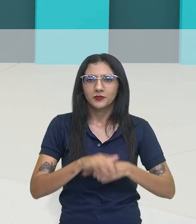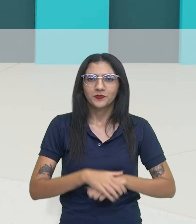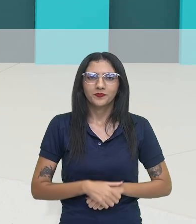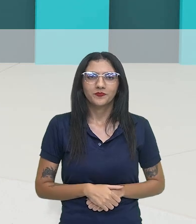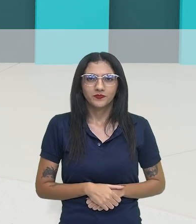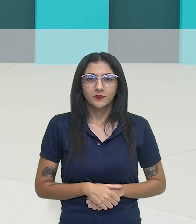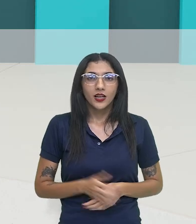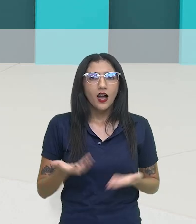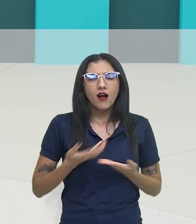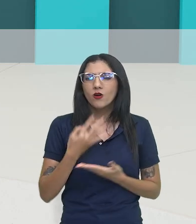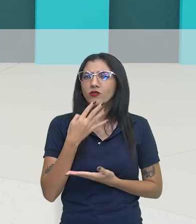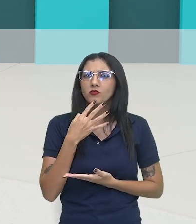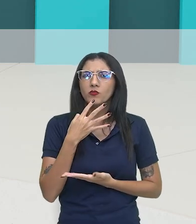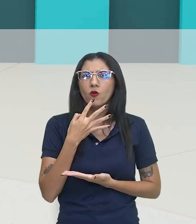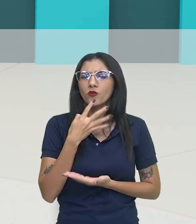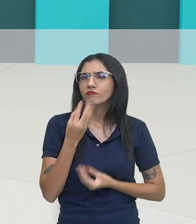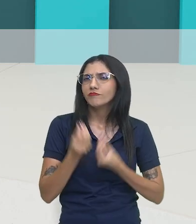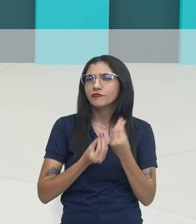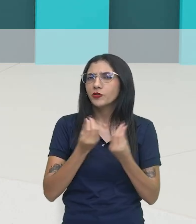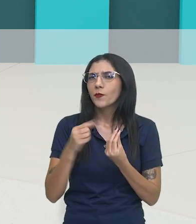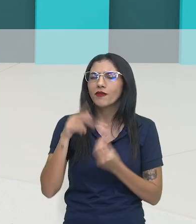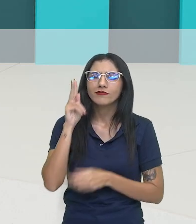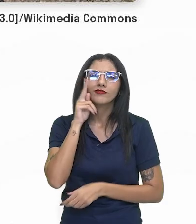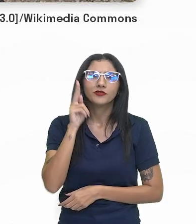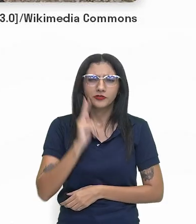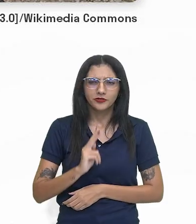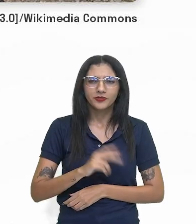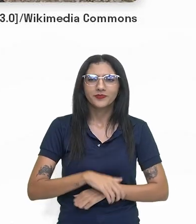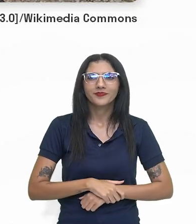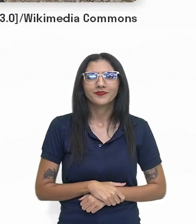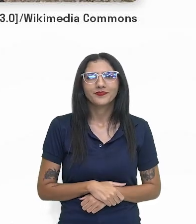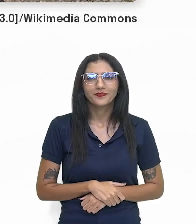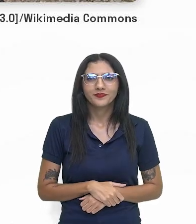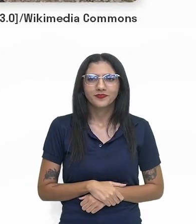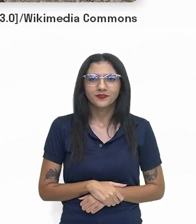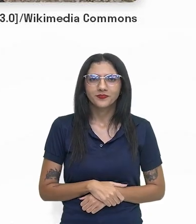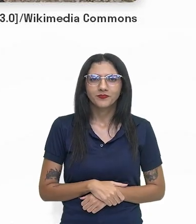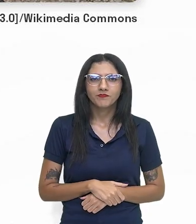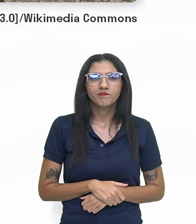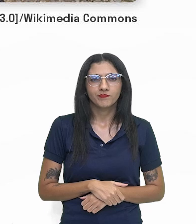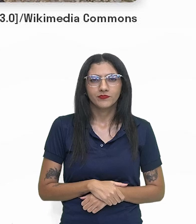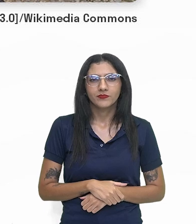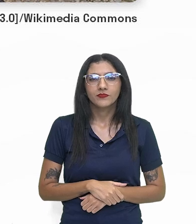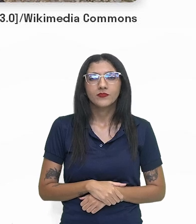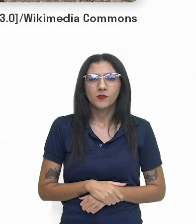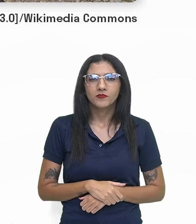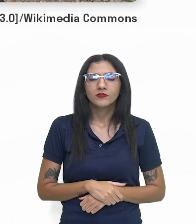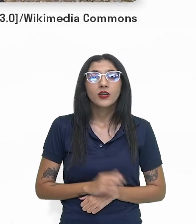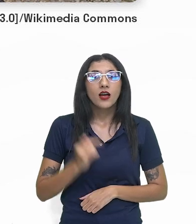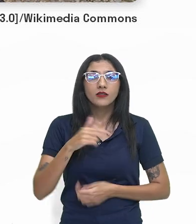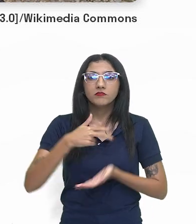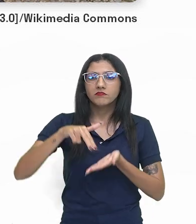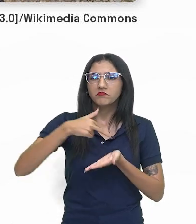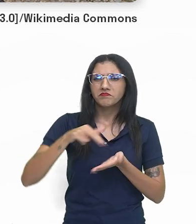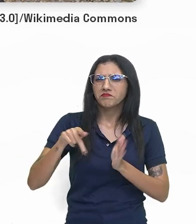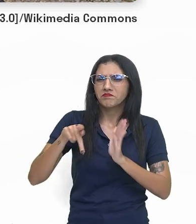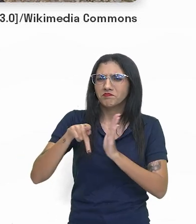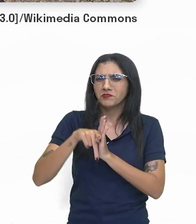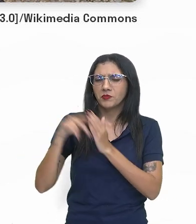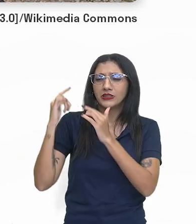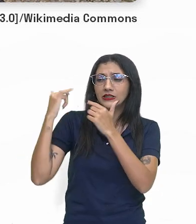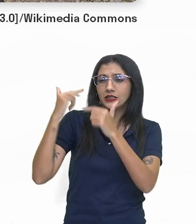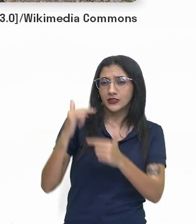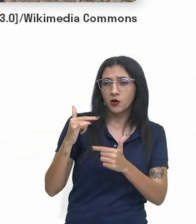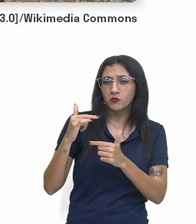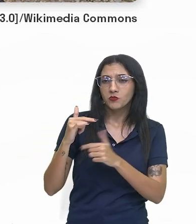então conhecer a história do carimbó. Vamos ver. O carimbó é a dança típica do Pará